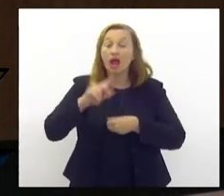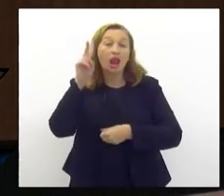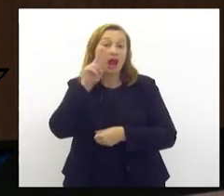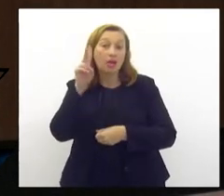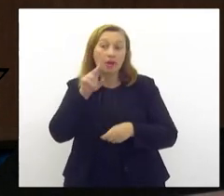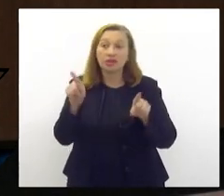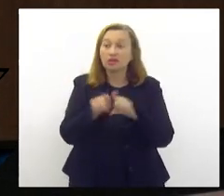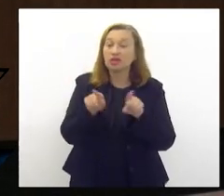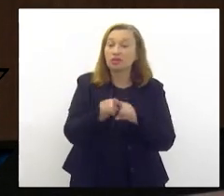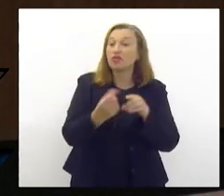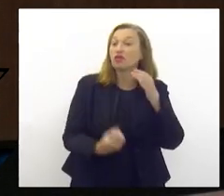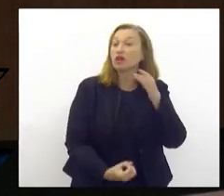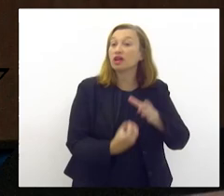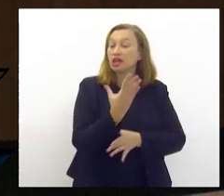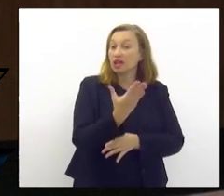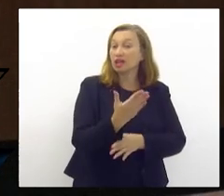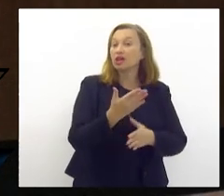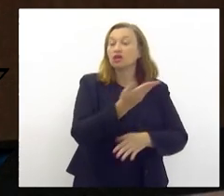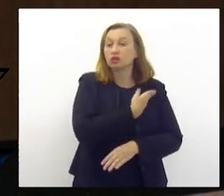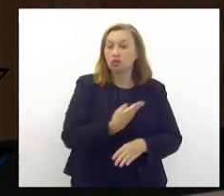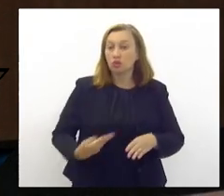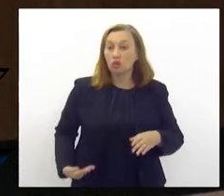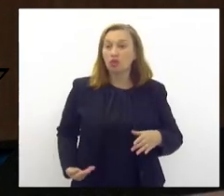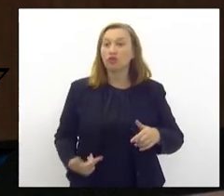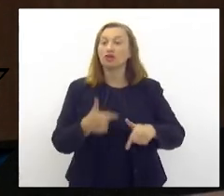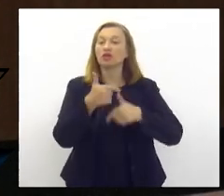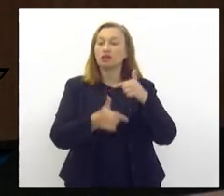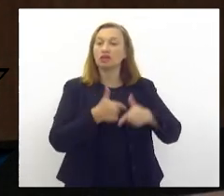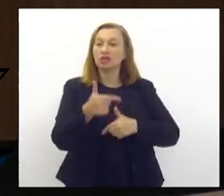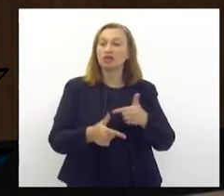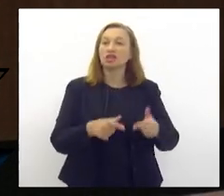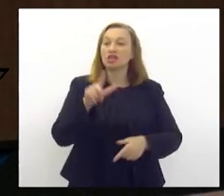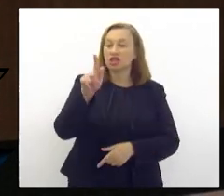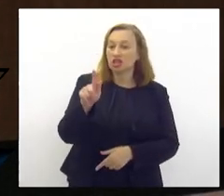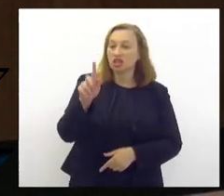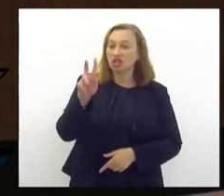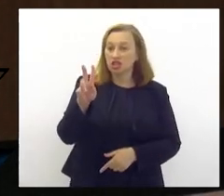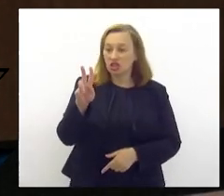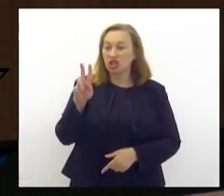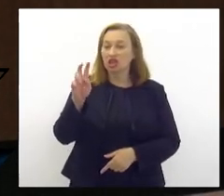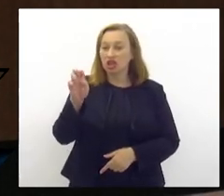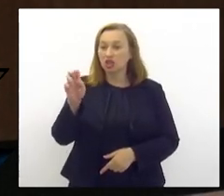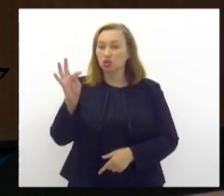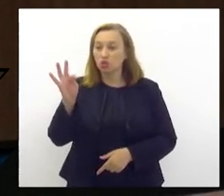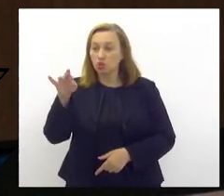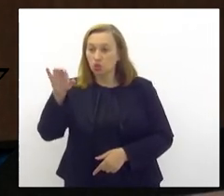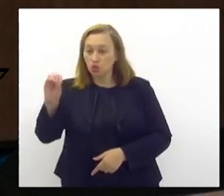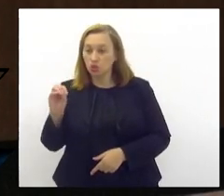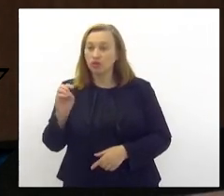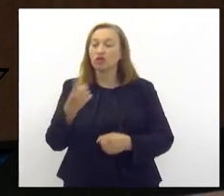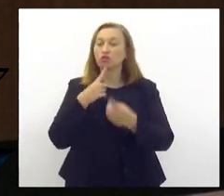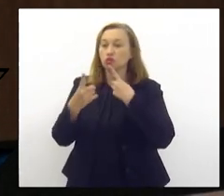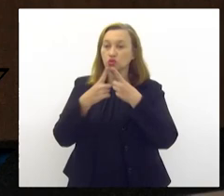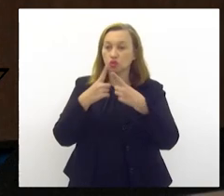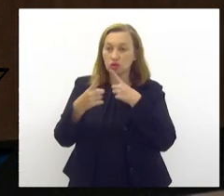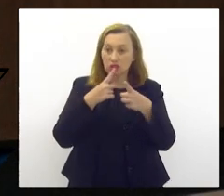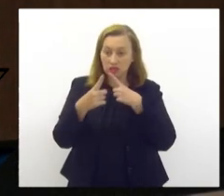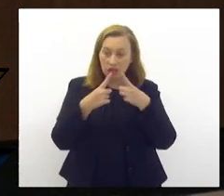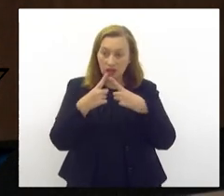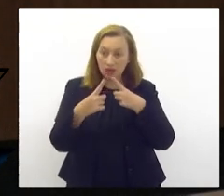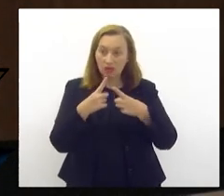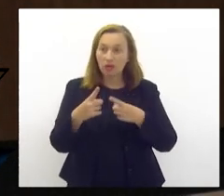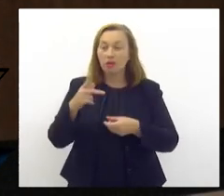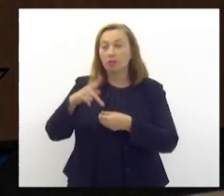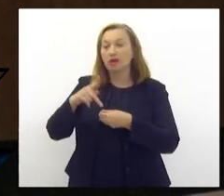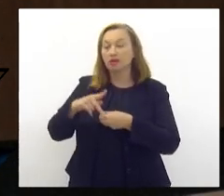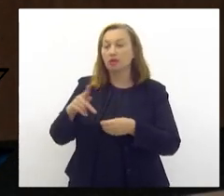lembrando que ela foi criada num governo trabalhista de Getúlio Vargas, que fez um grande debate sobre que o petróleo é nosso,